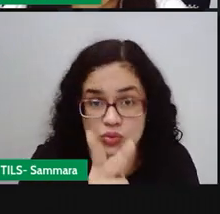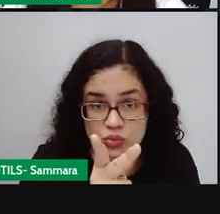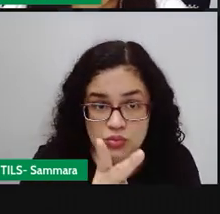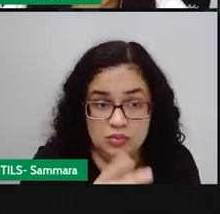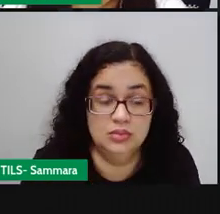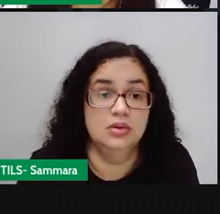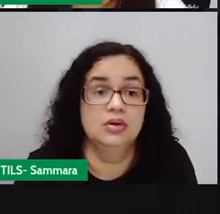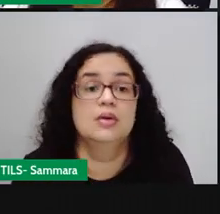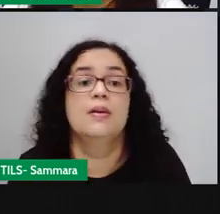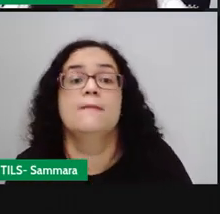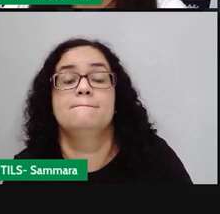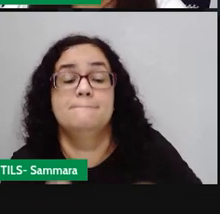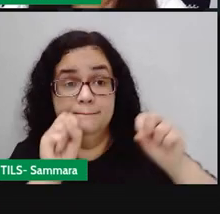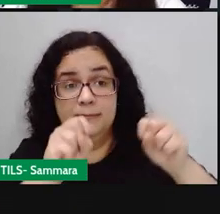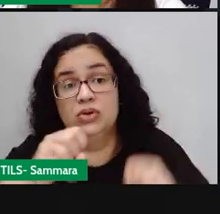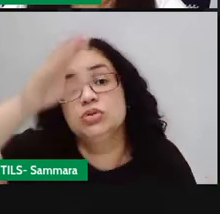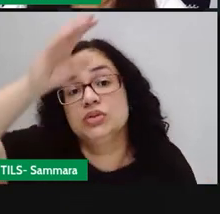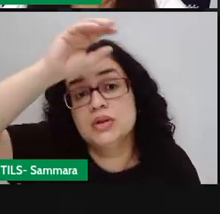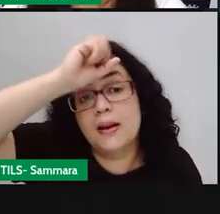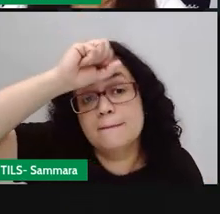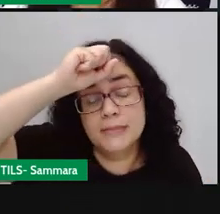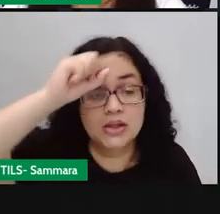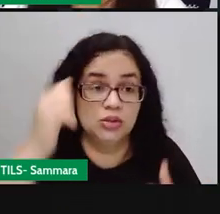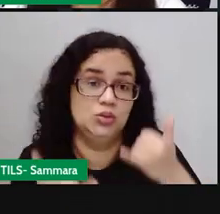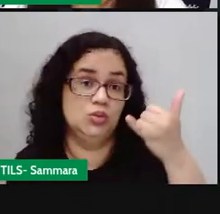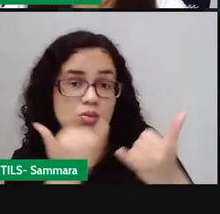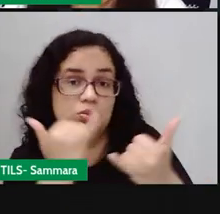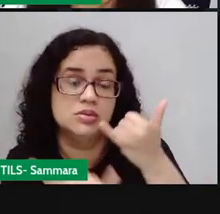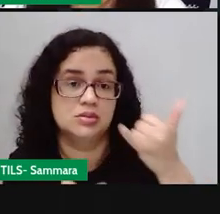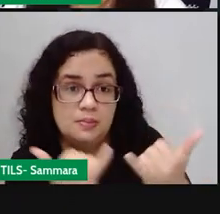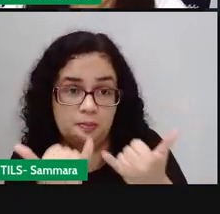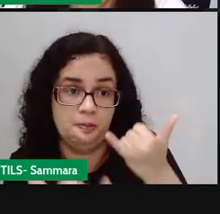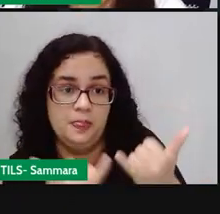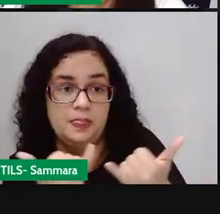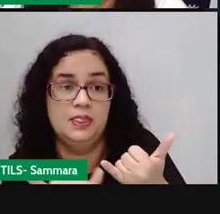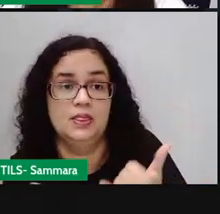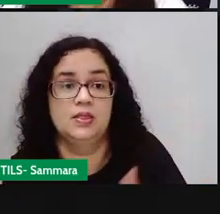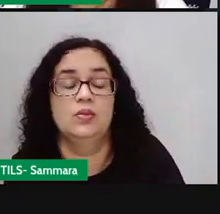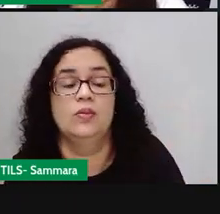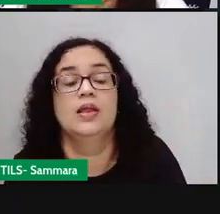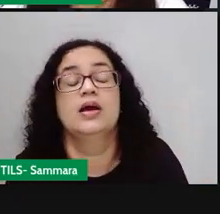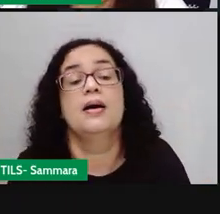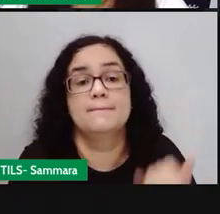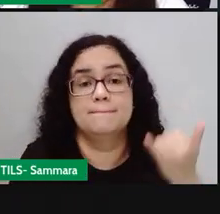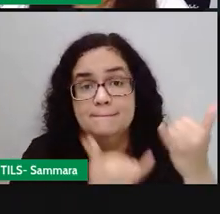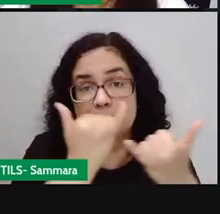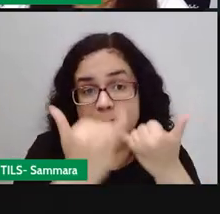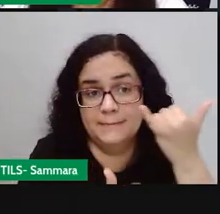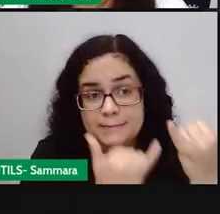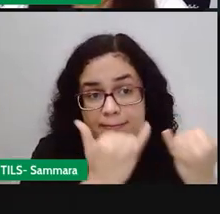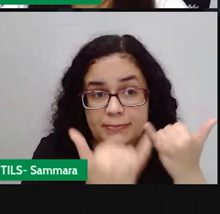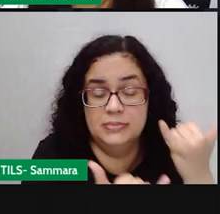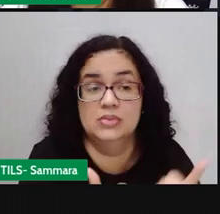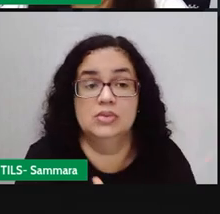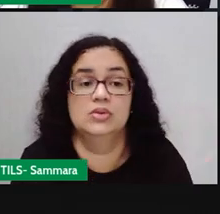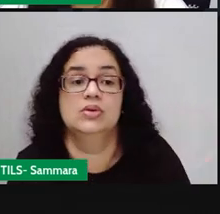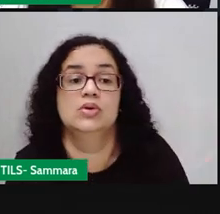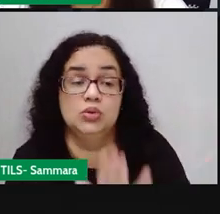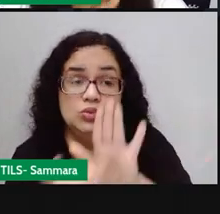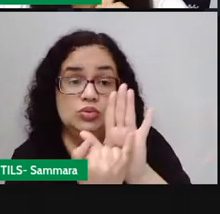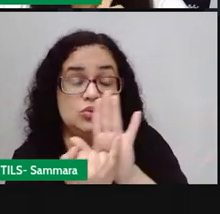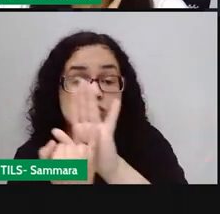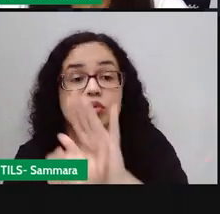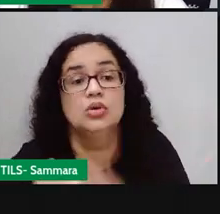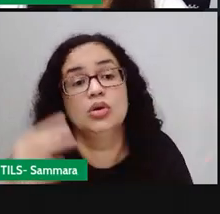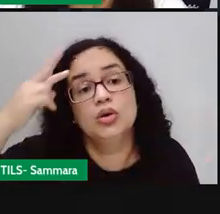A gente também pode aprender com os brinquedos, né? Lembra aí? Os brinquedos servem, as brincadeiras servem para a nossa constituição